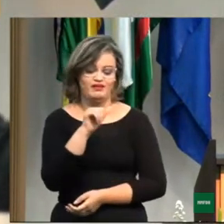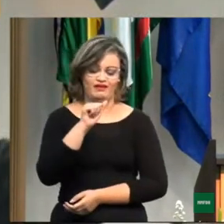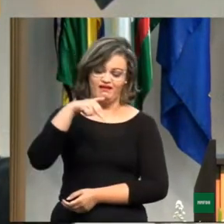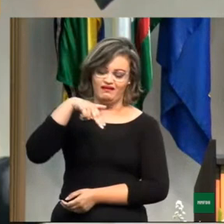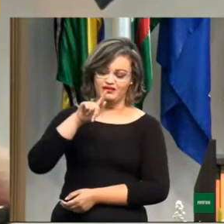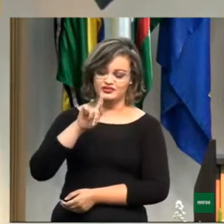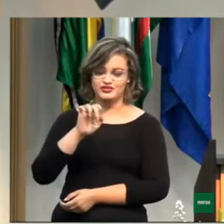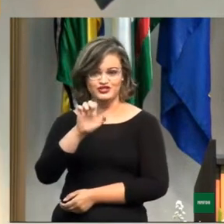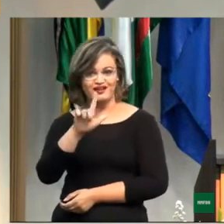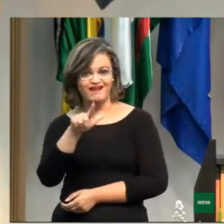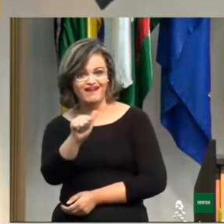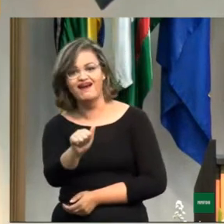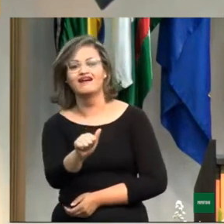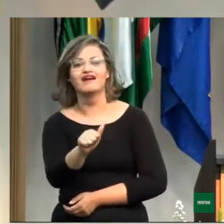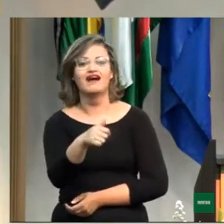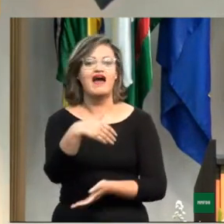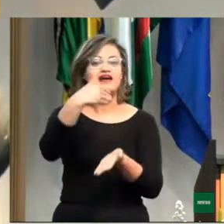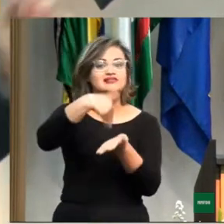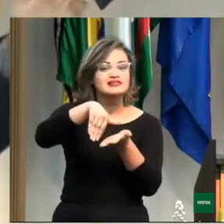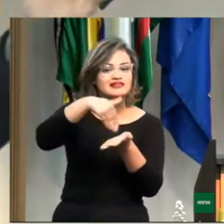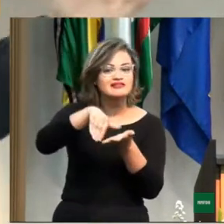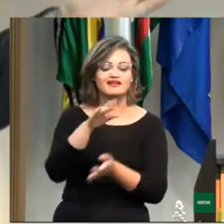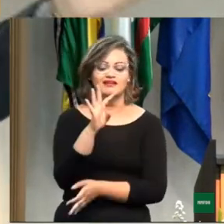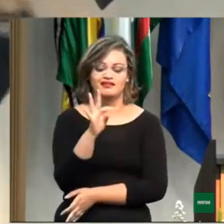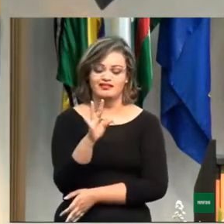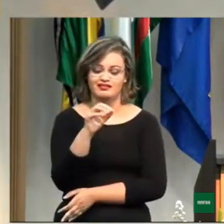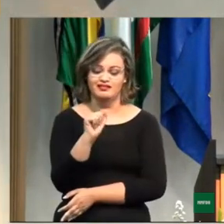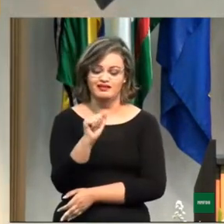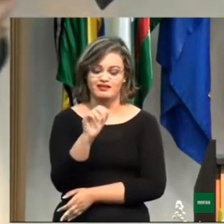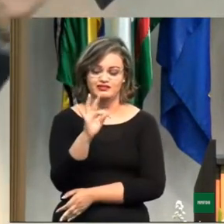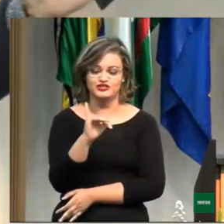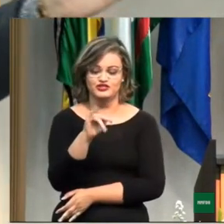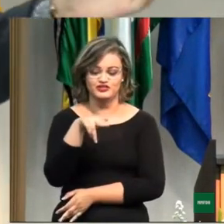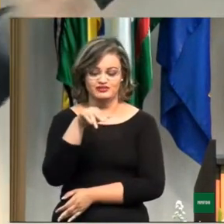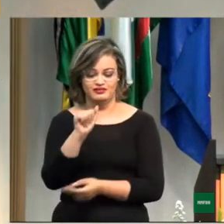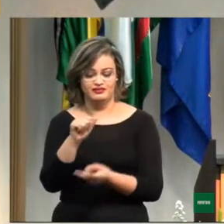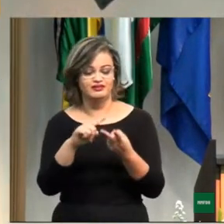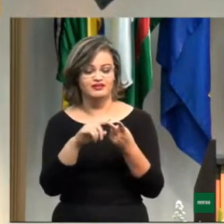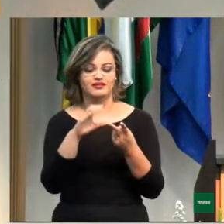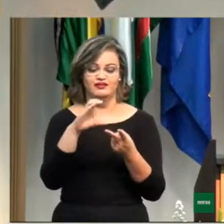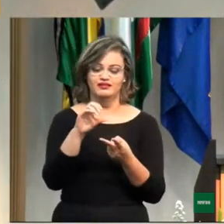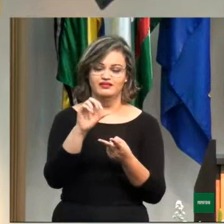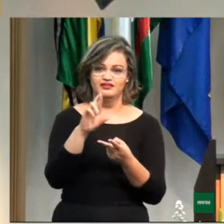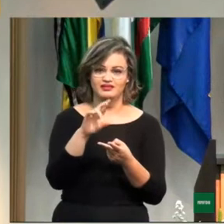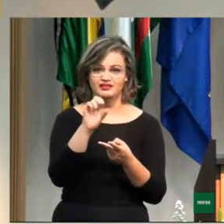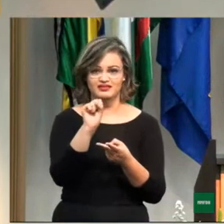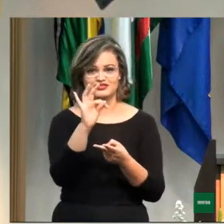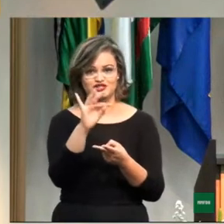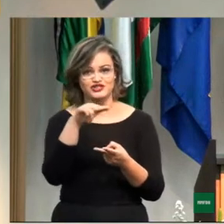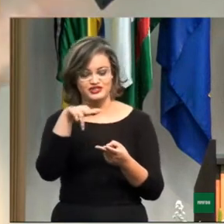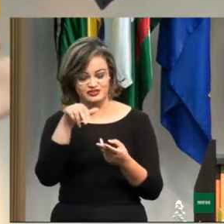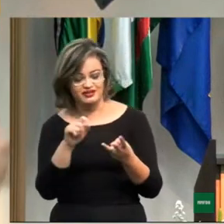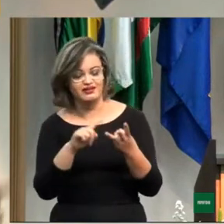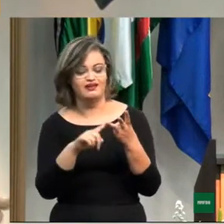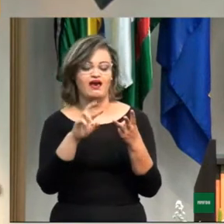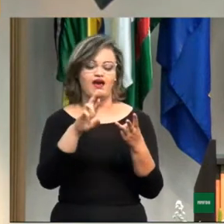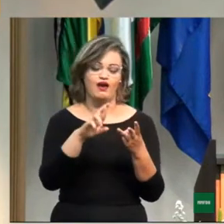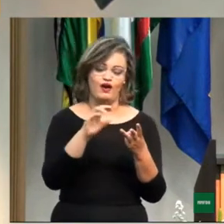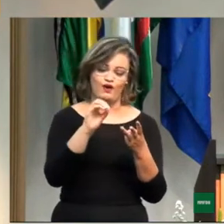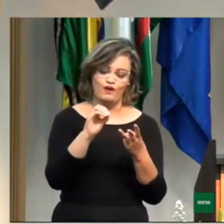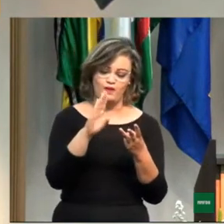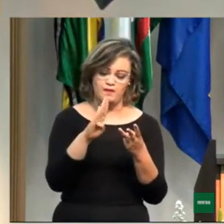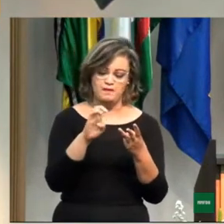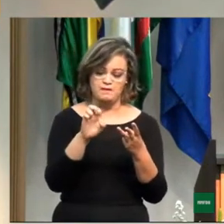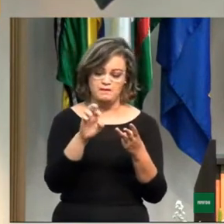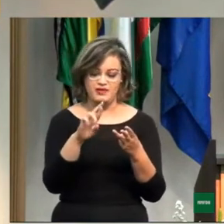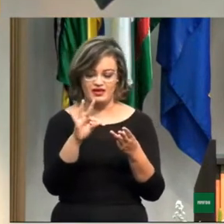a secretária Tatiana, a secretária Cris, o nosso querido Roberto Veloso também, deputado Diego Garcia,